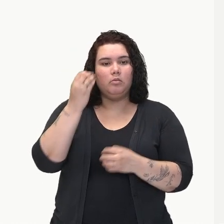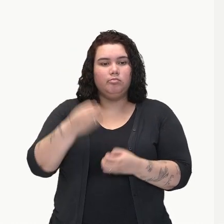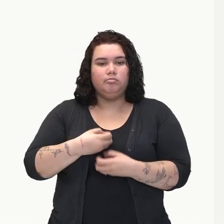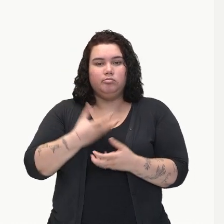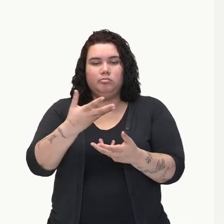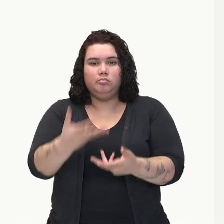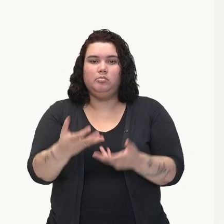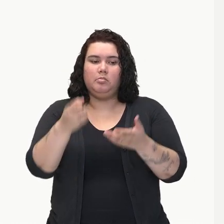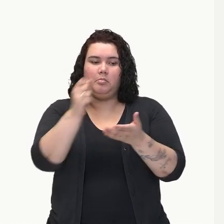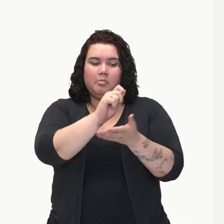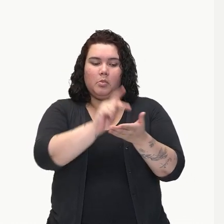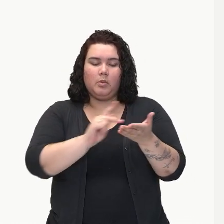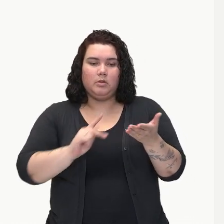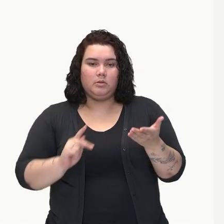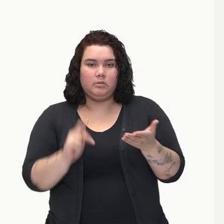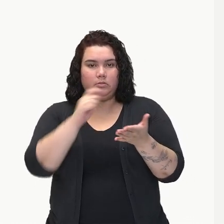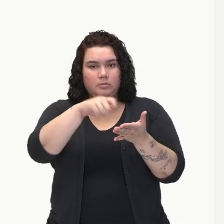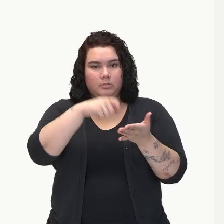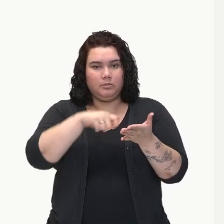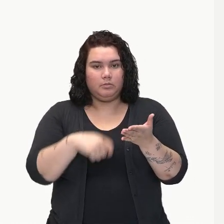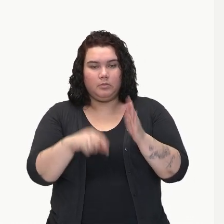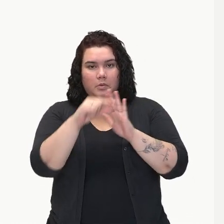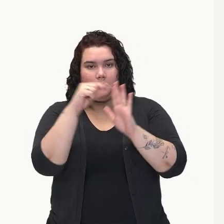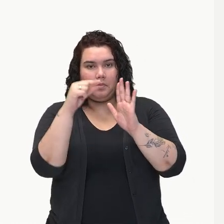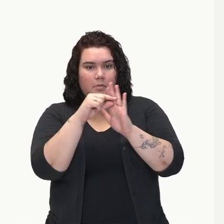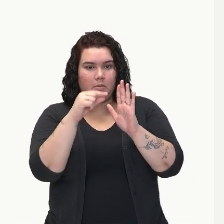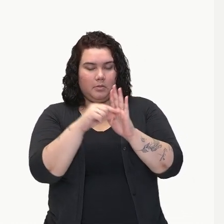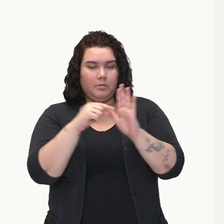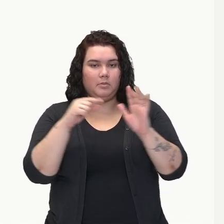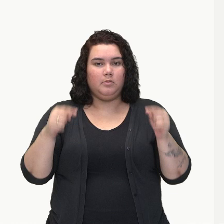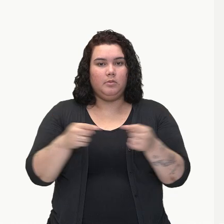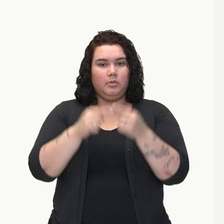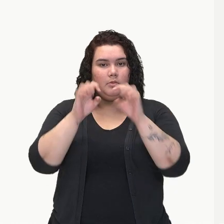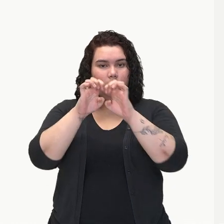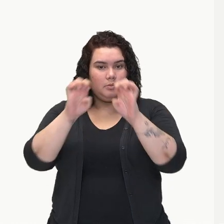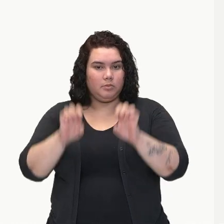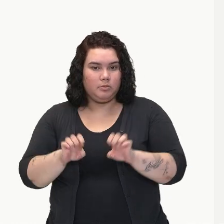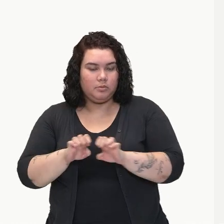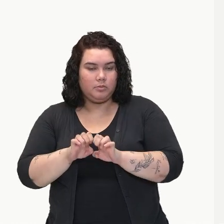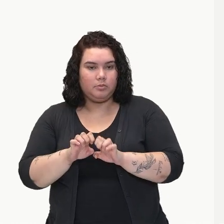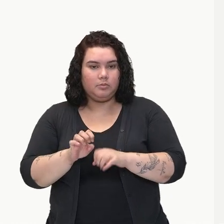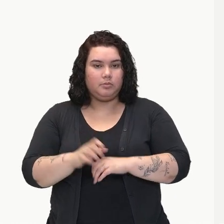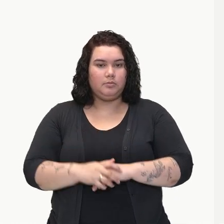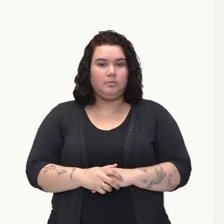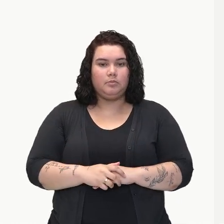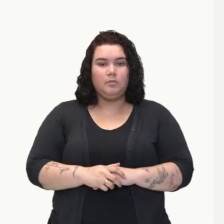de versos e estrofes. Afinal de contas, isso tem a ver com estrutura. Pois ele é uma